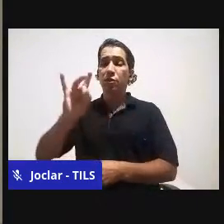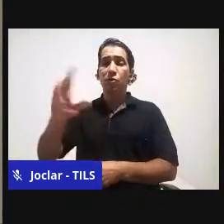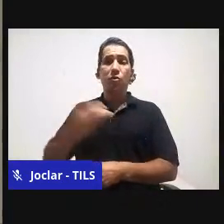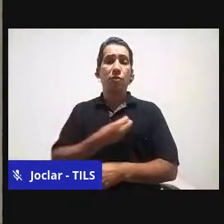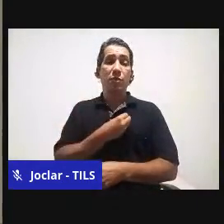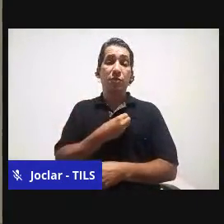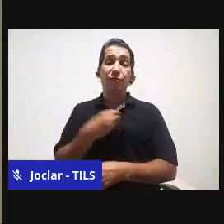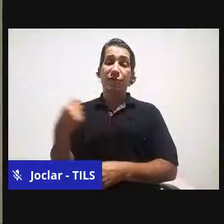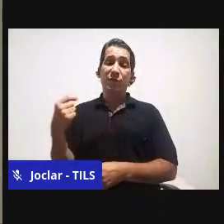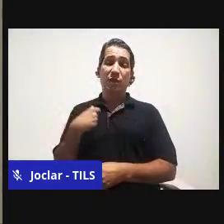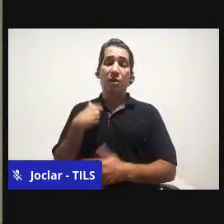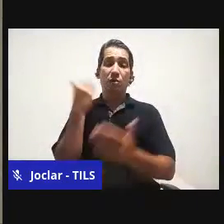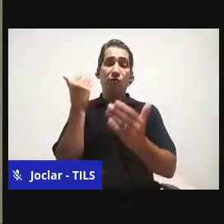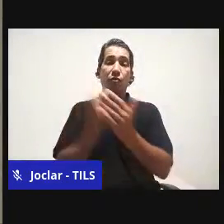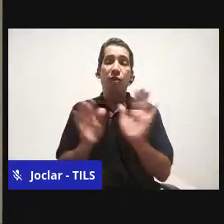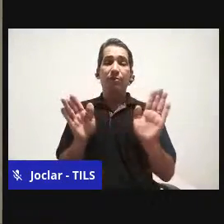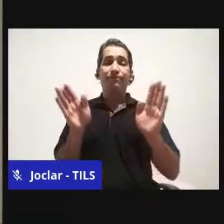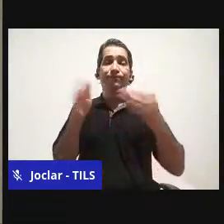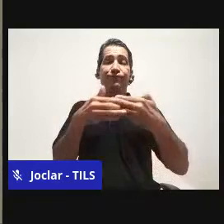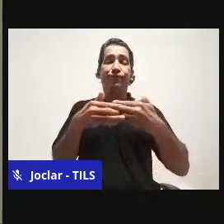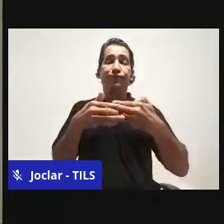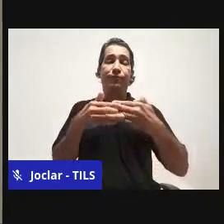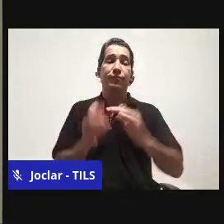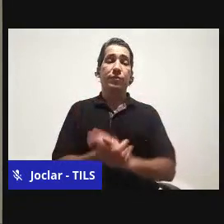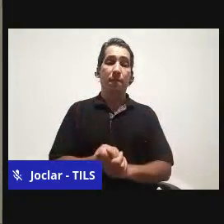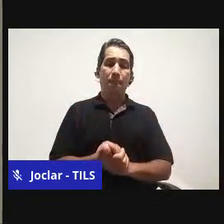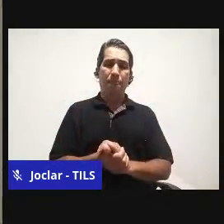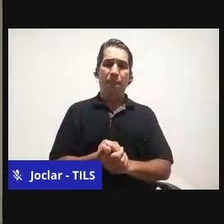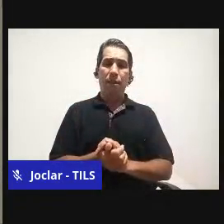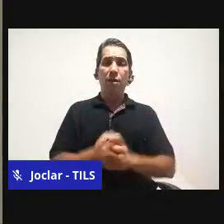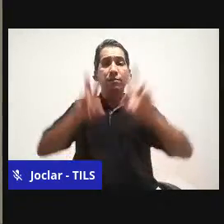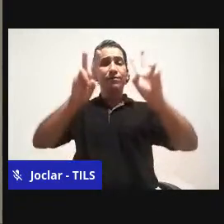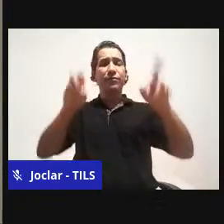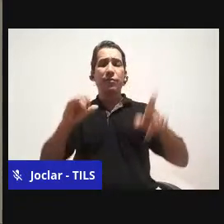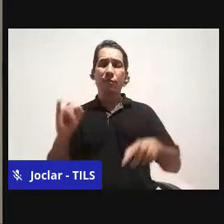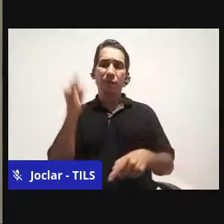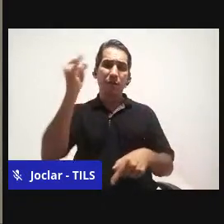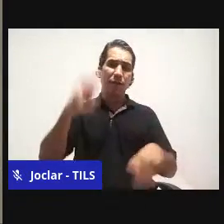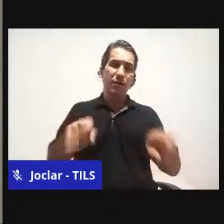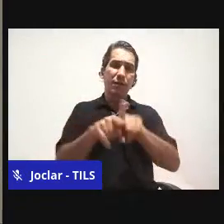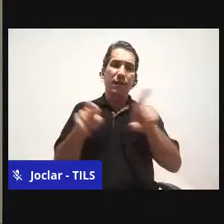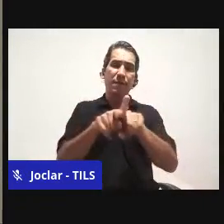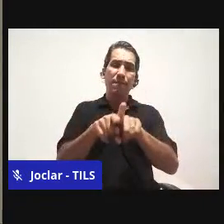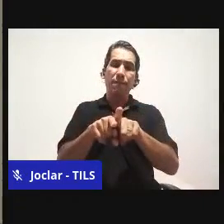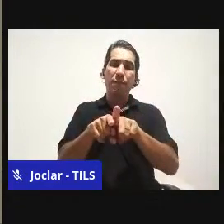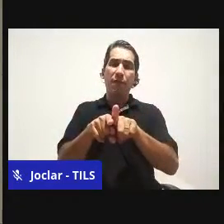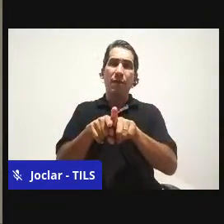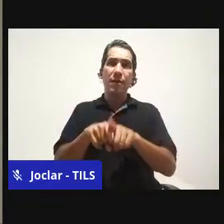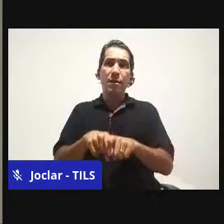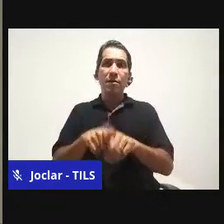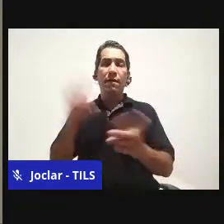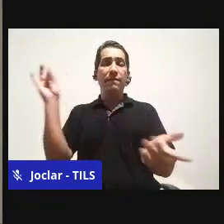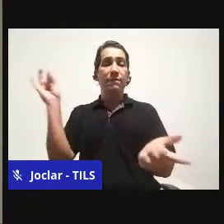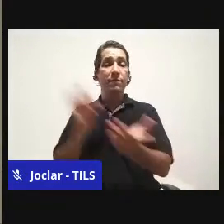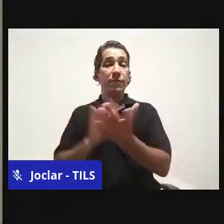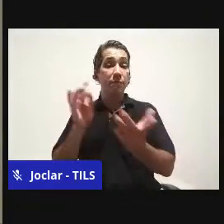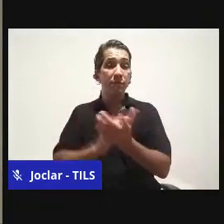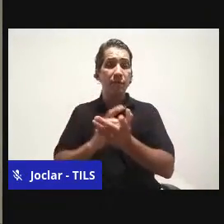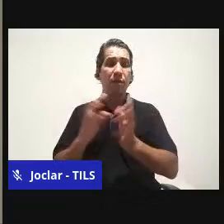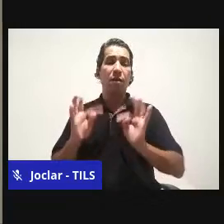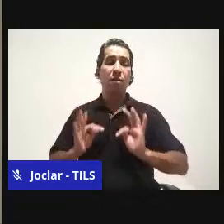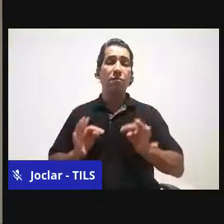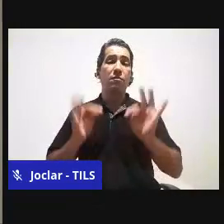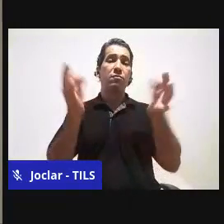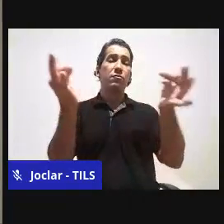portas. Uma outra questão também importante é que, de fato, as tecnologias,